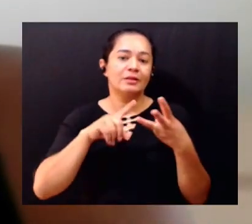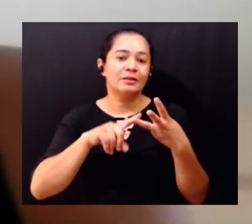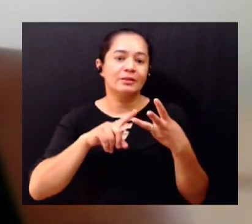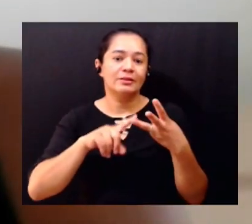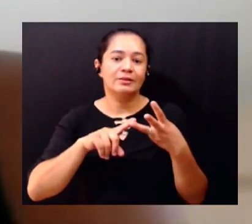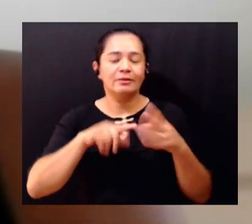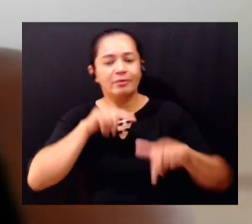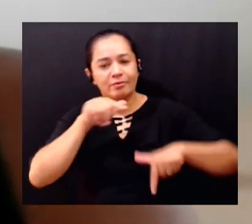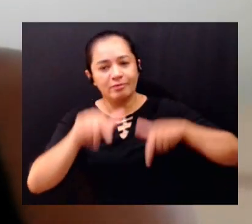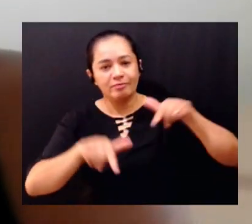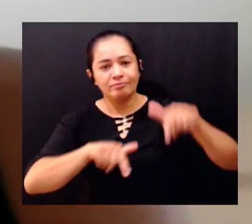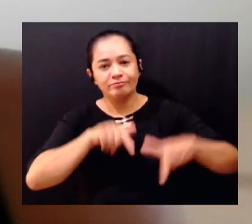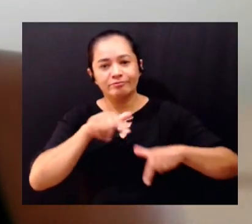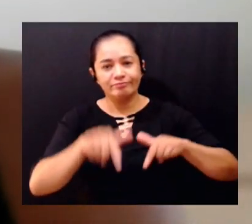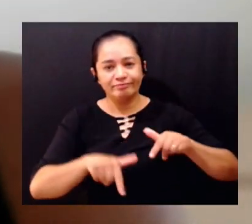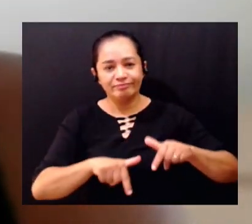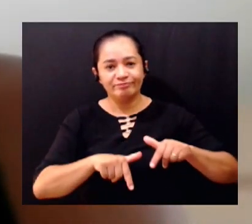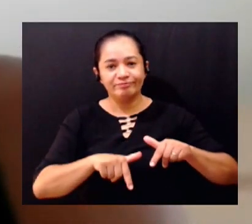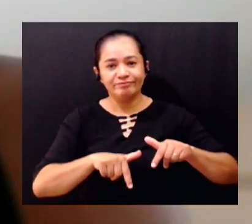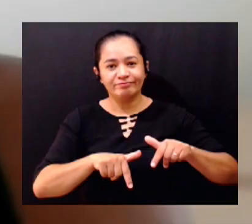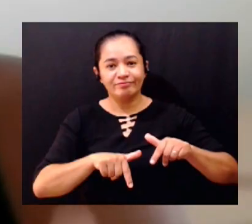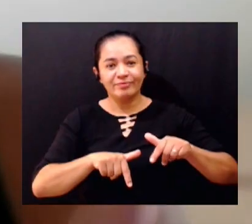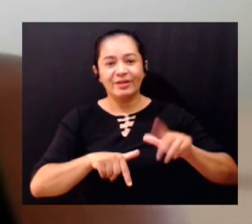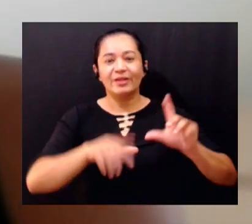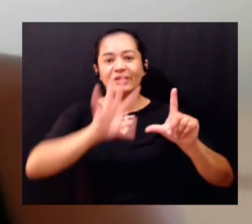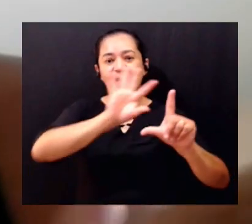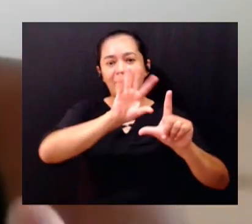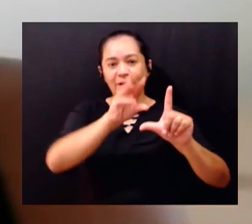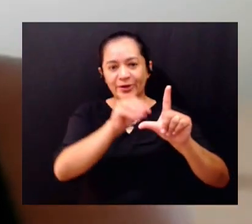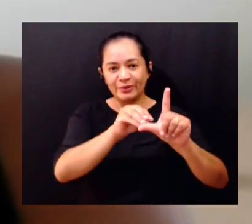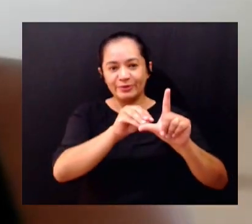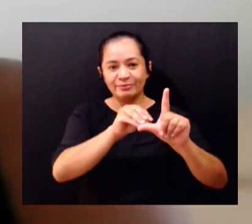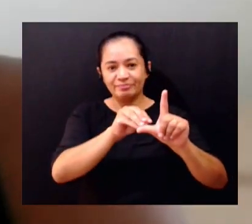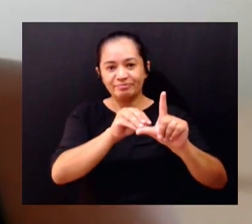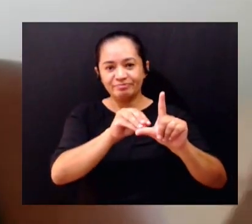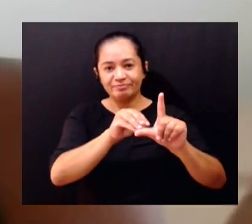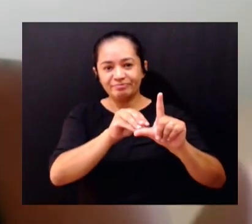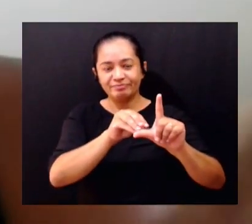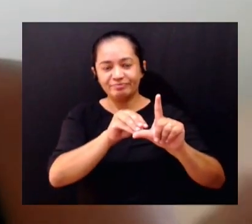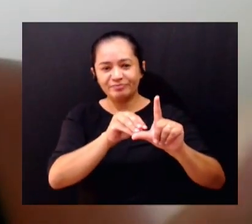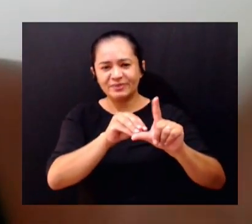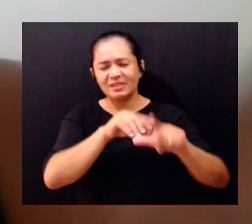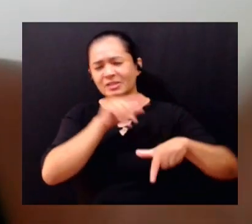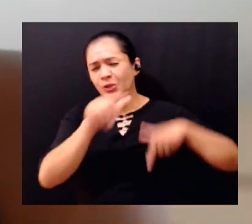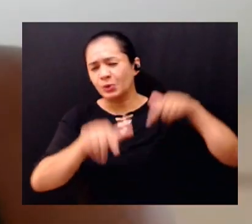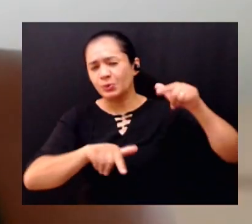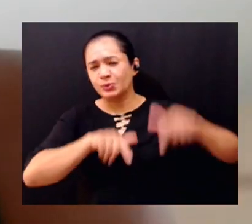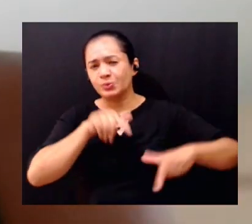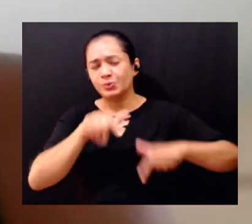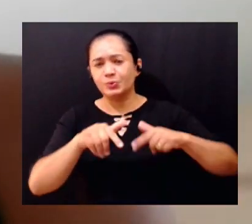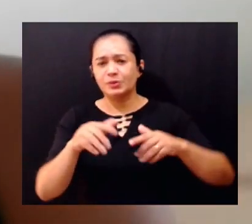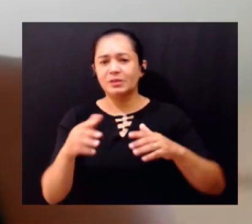sindical, e eu trabalhei em Campinas, no Sinergia, durante muito tempo, né, de 88